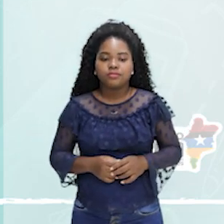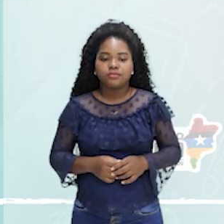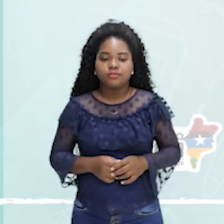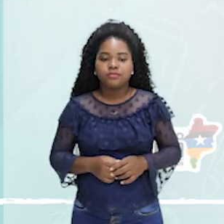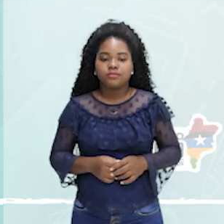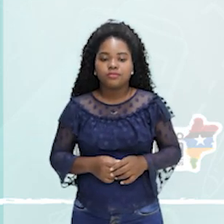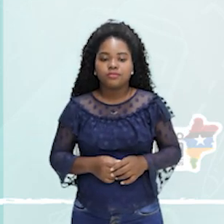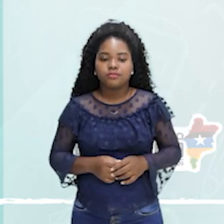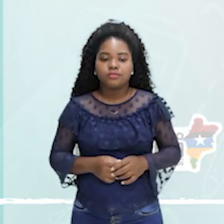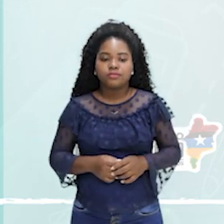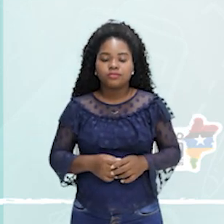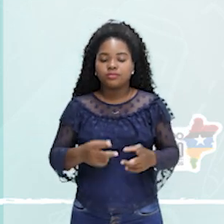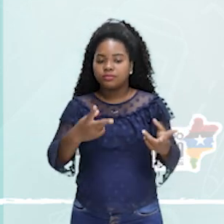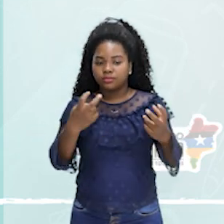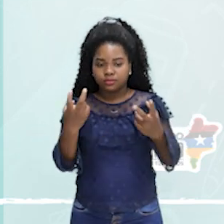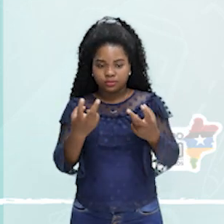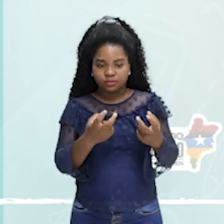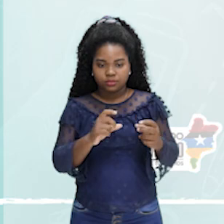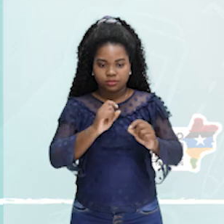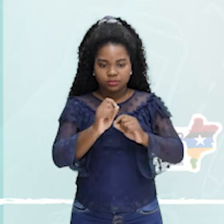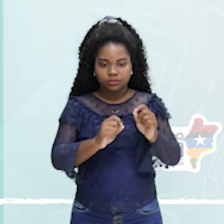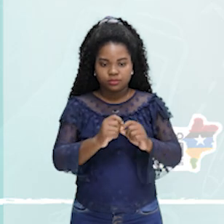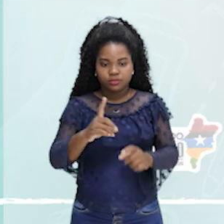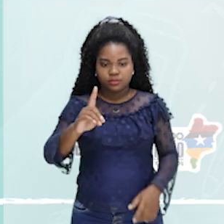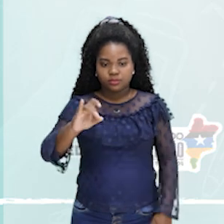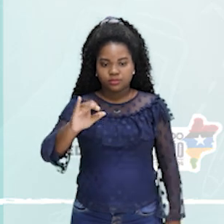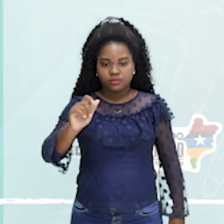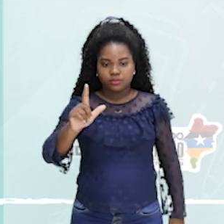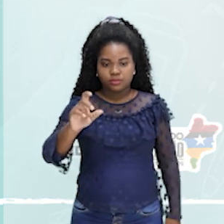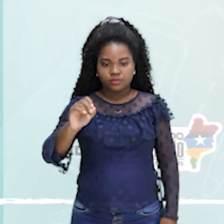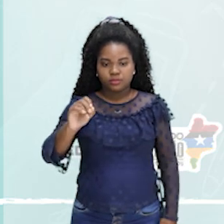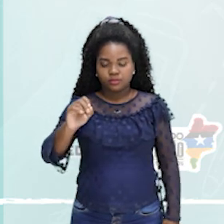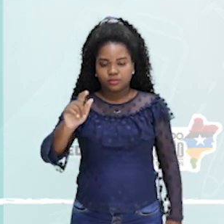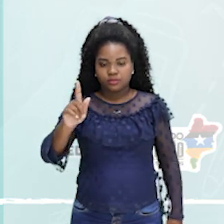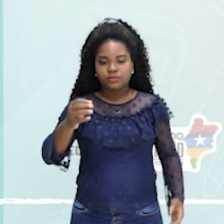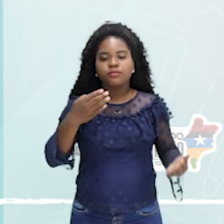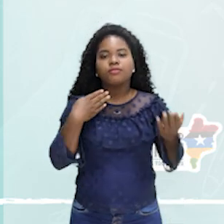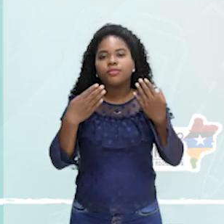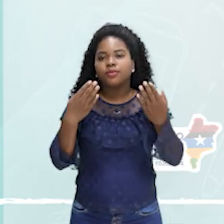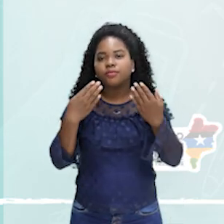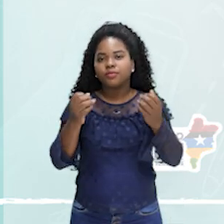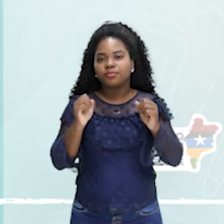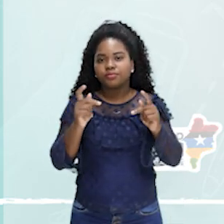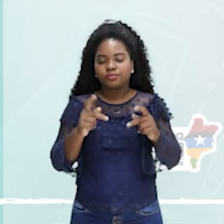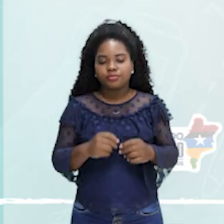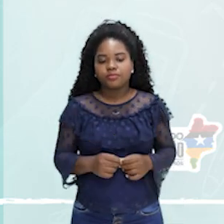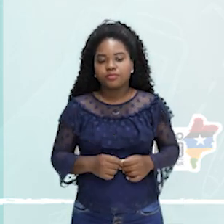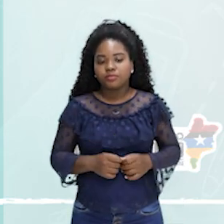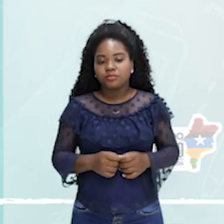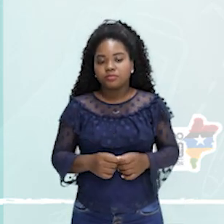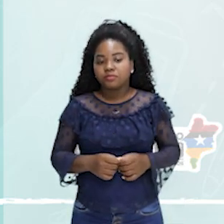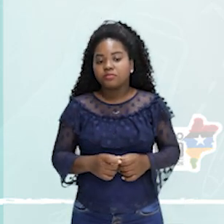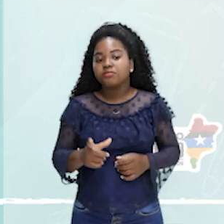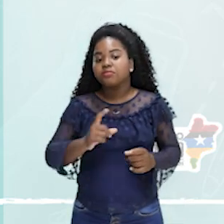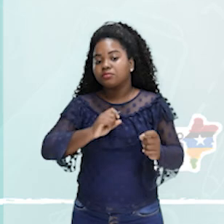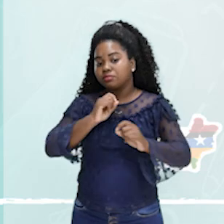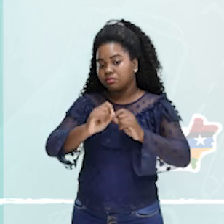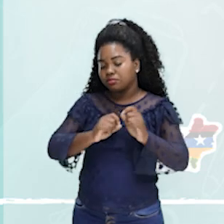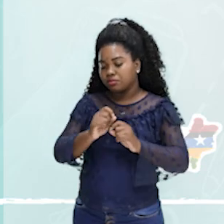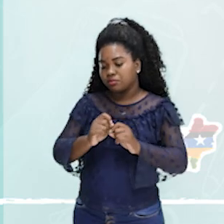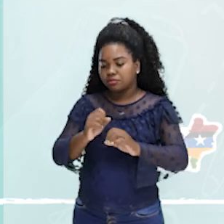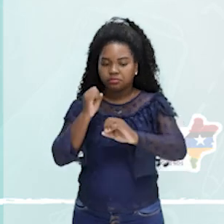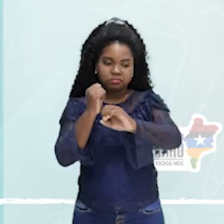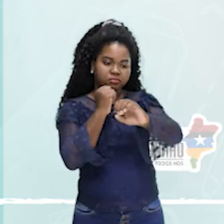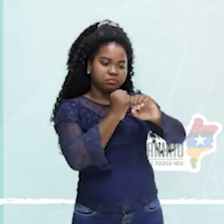fala está no formato de diálogo. E ela diz, ó, deveriam construir um monumento a